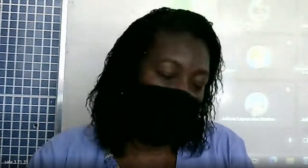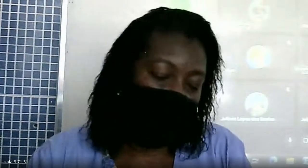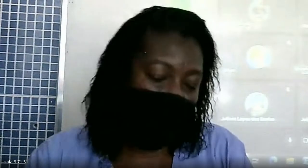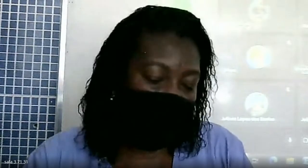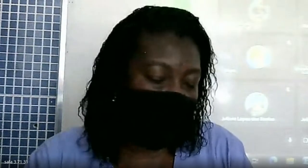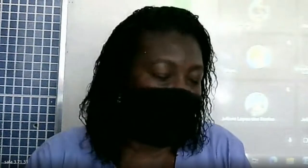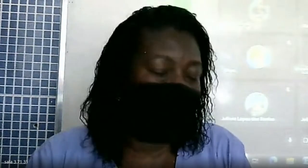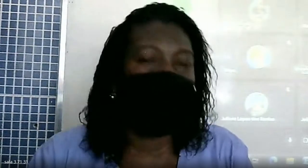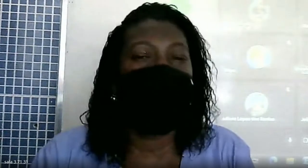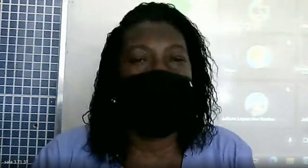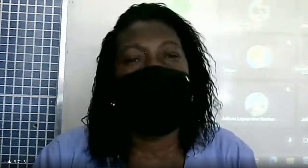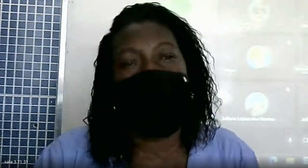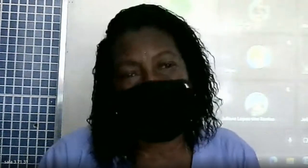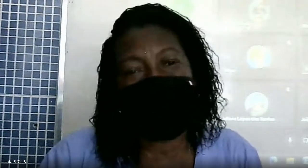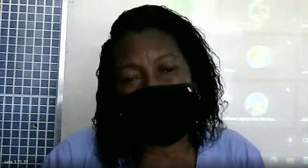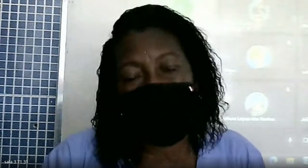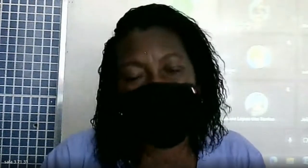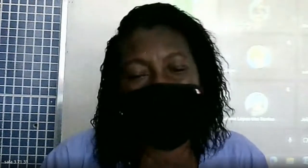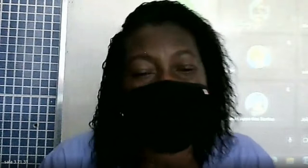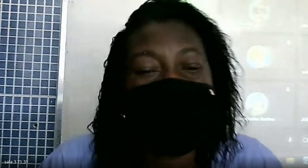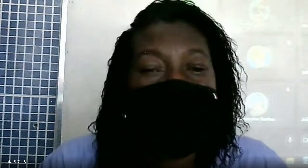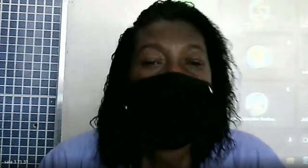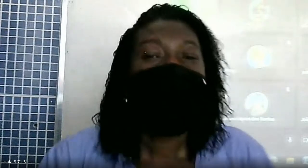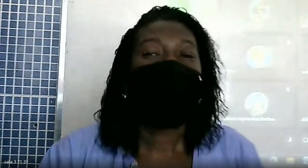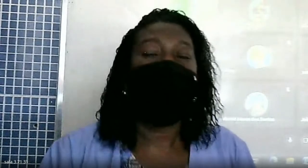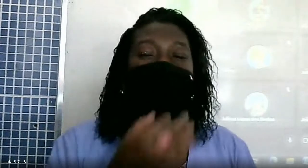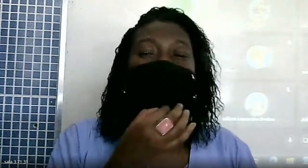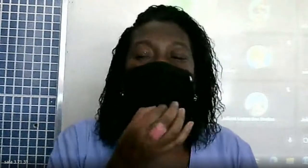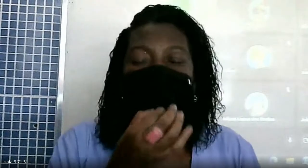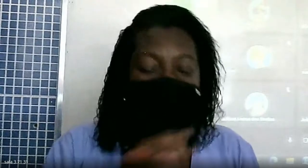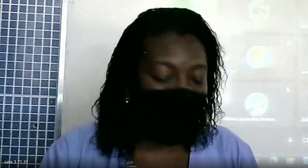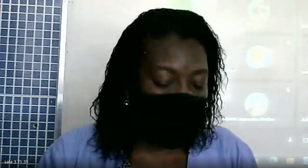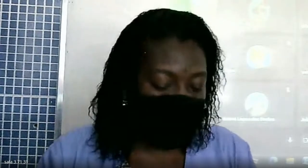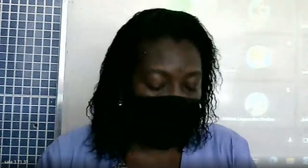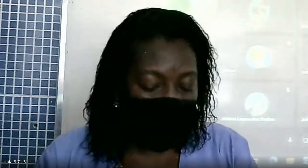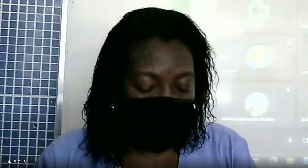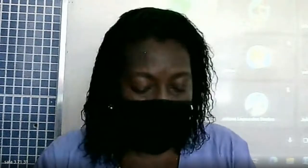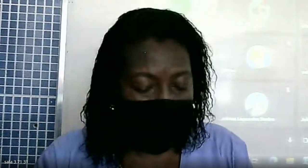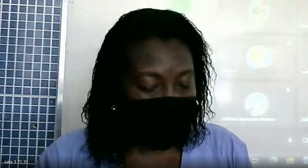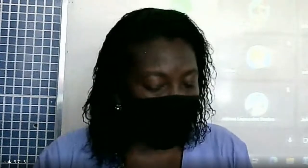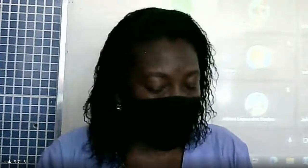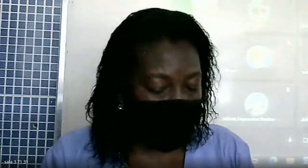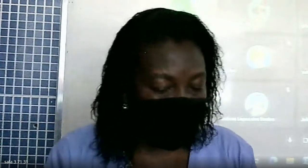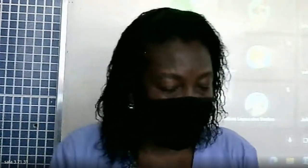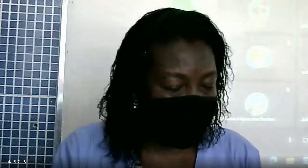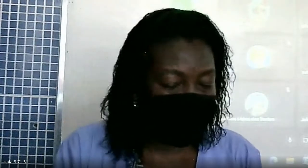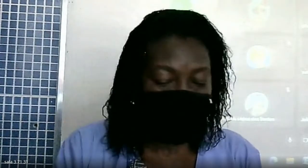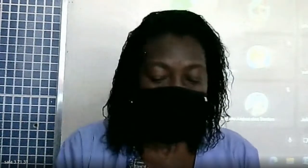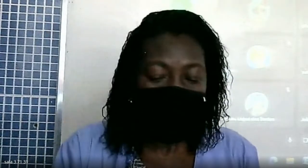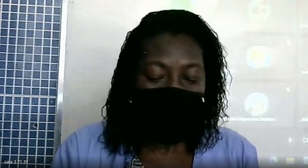Não, aí fica ao gosto de cada um, né? Bom, agora, onde é que eu quero chegar aqui,